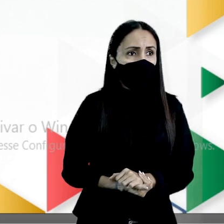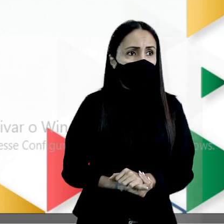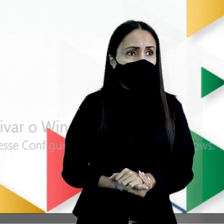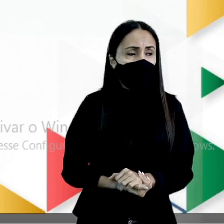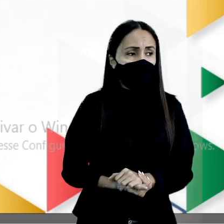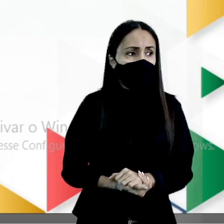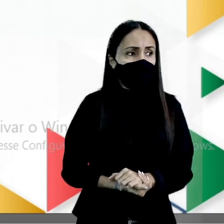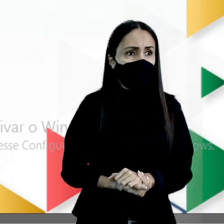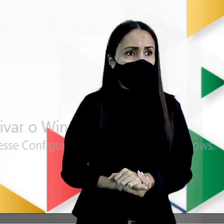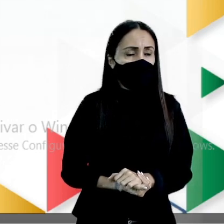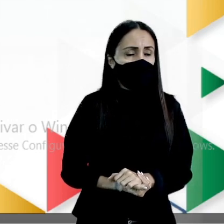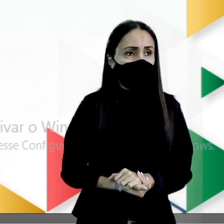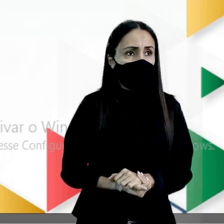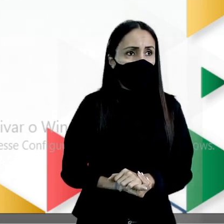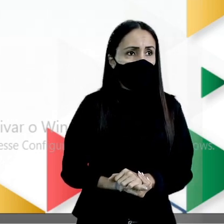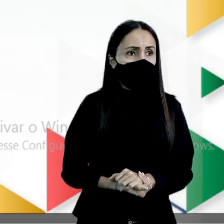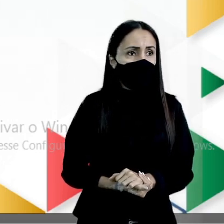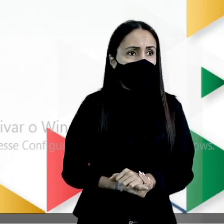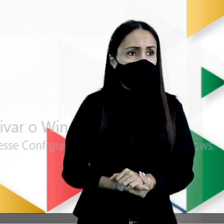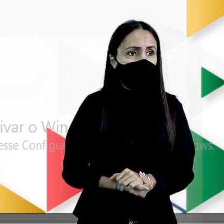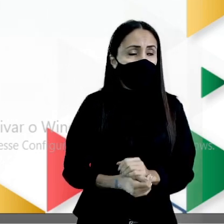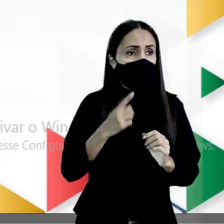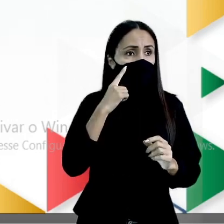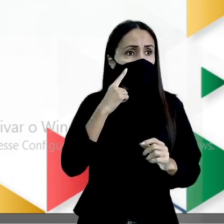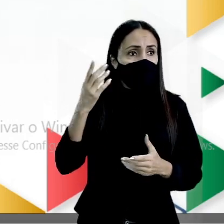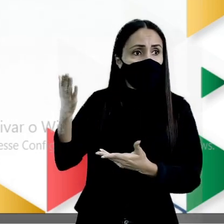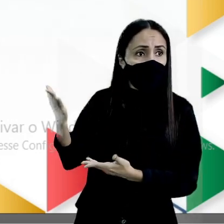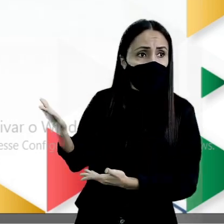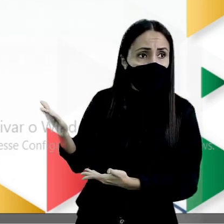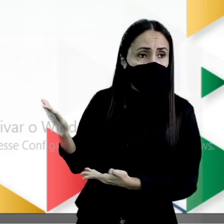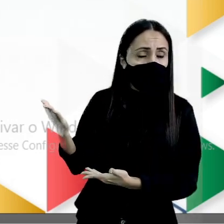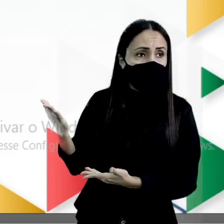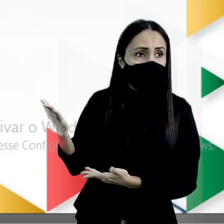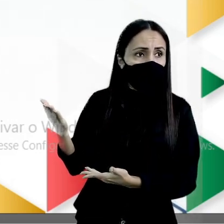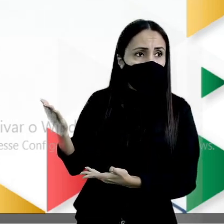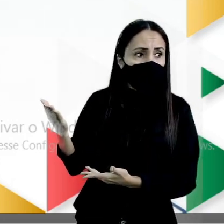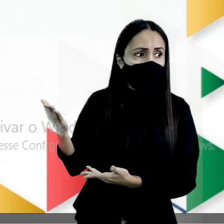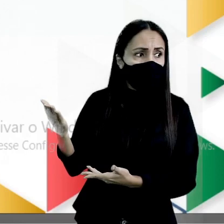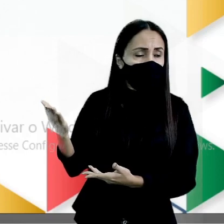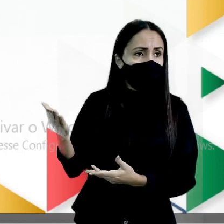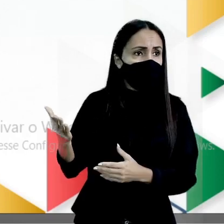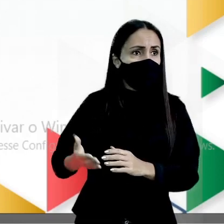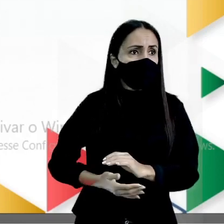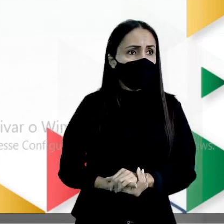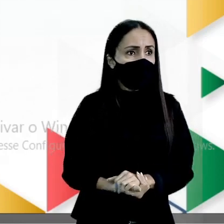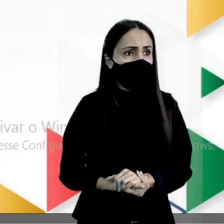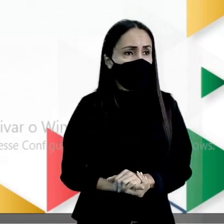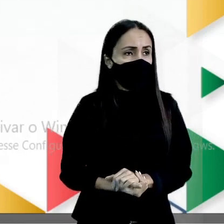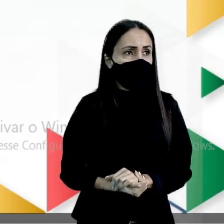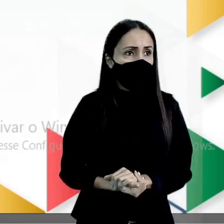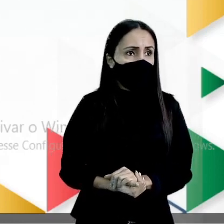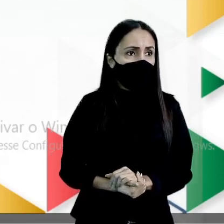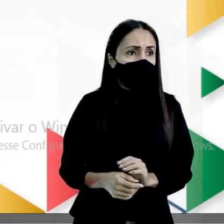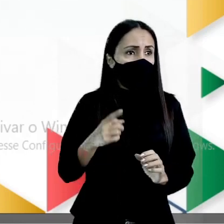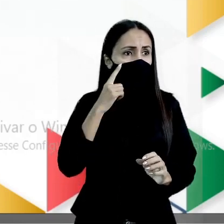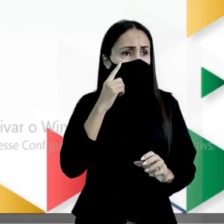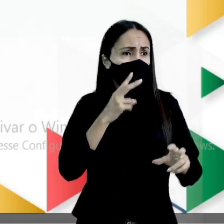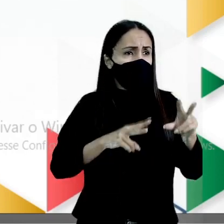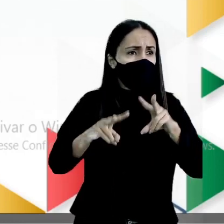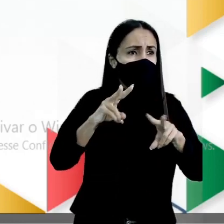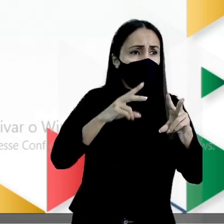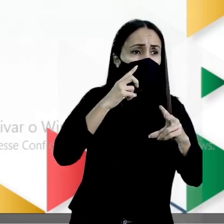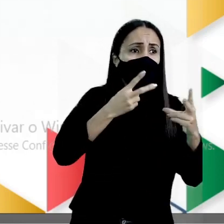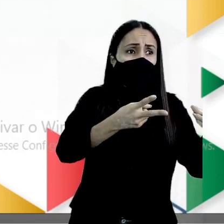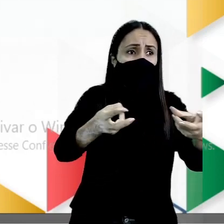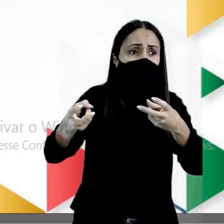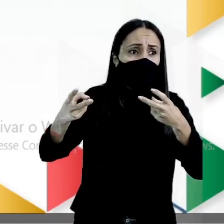aqui chegados trouxeram suas bagagens, costumes, alimentos, técnicas